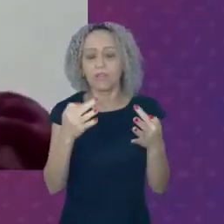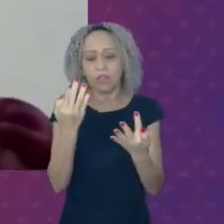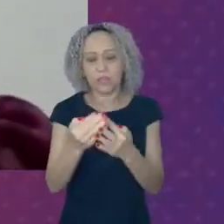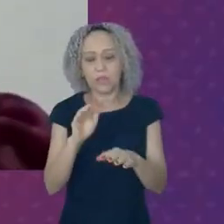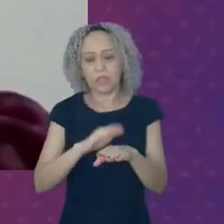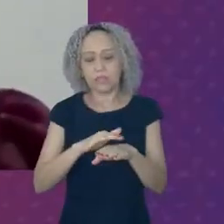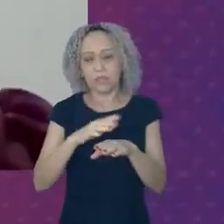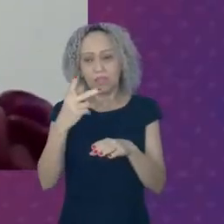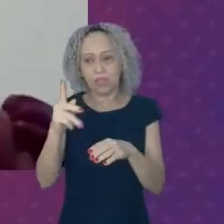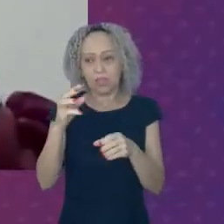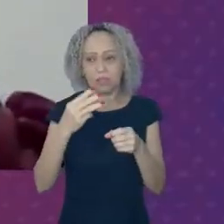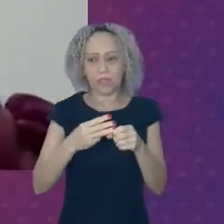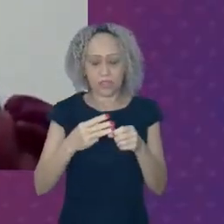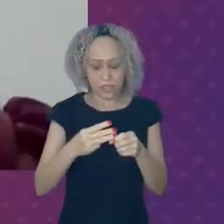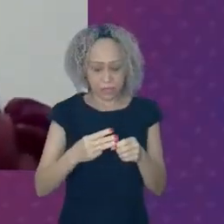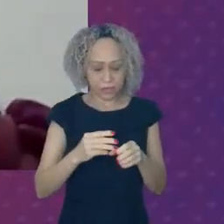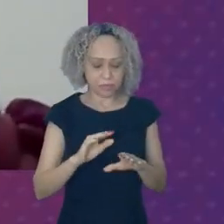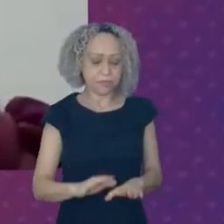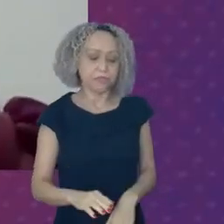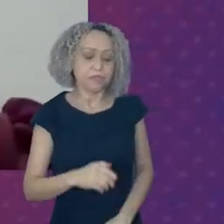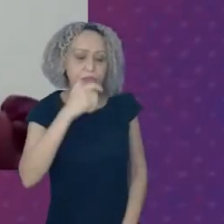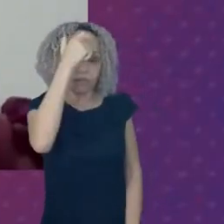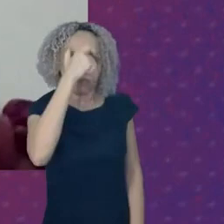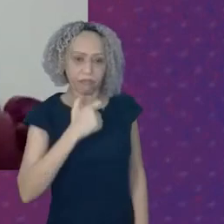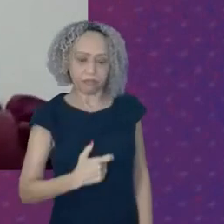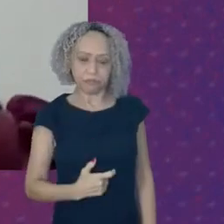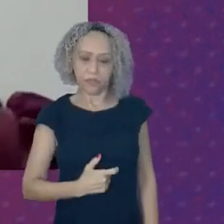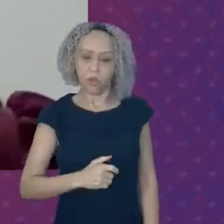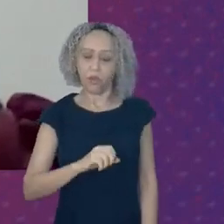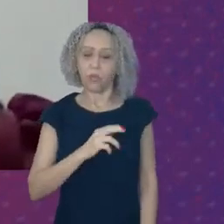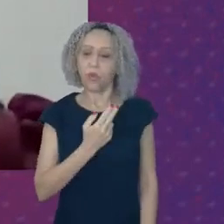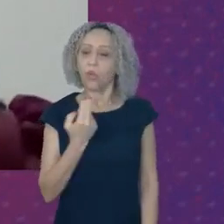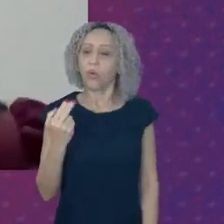Olá, eu me chamo Iris Maria,